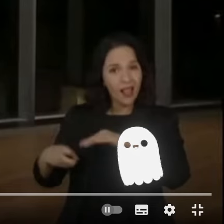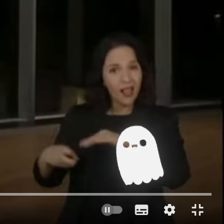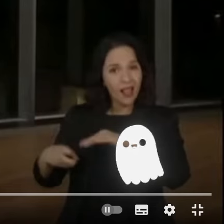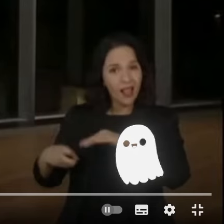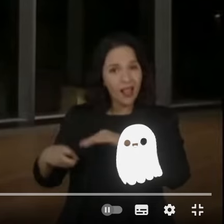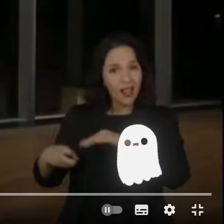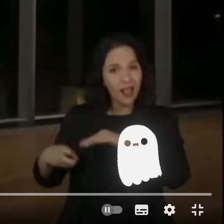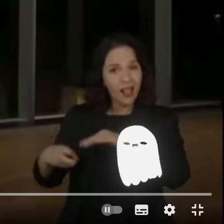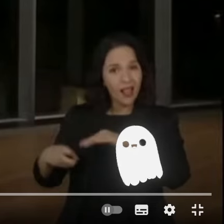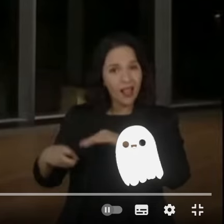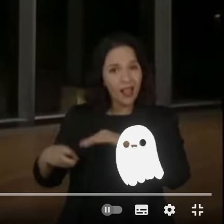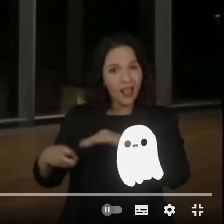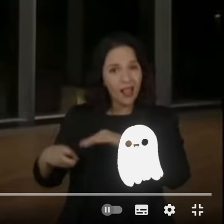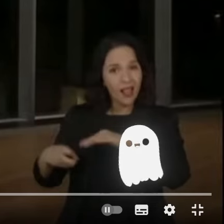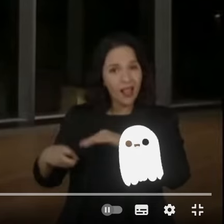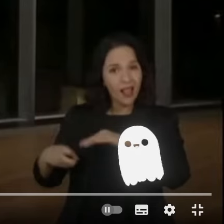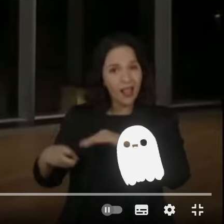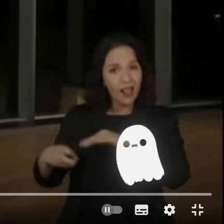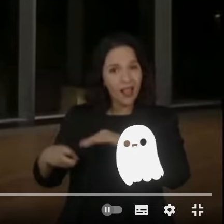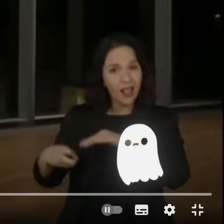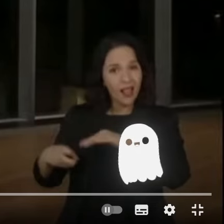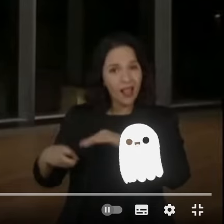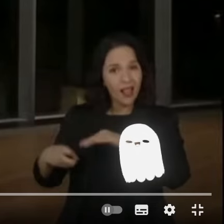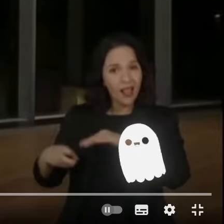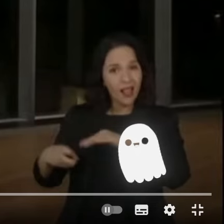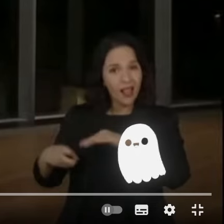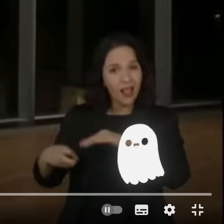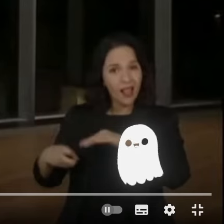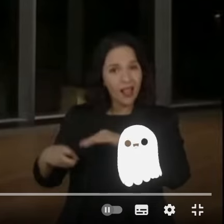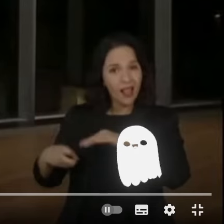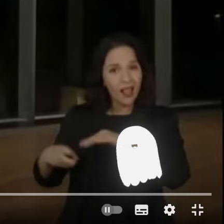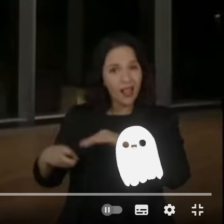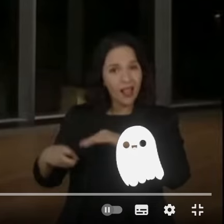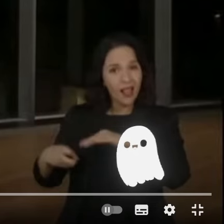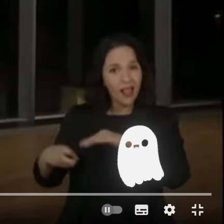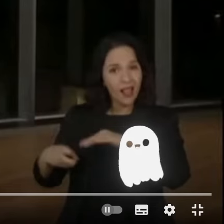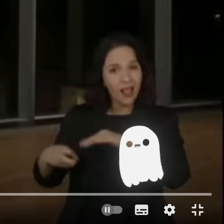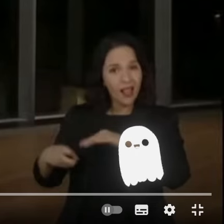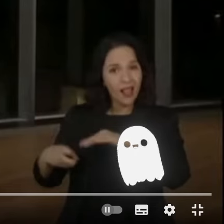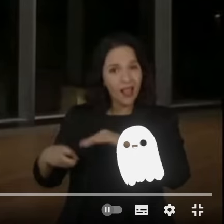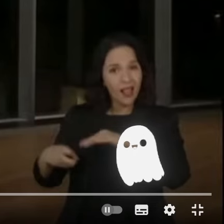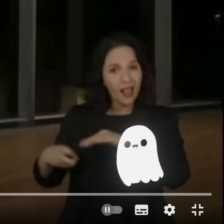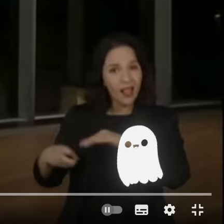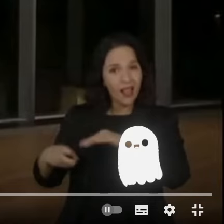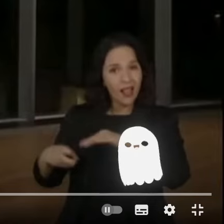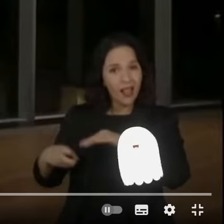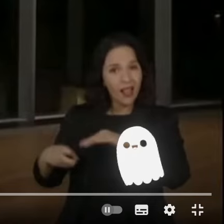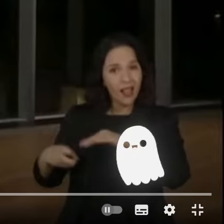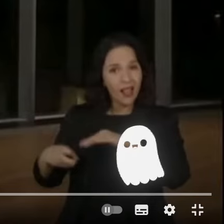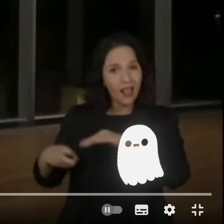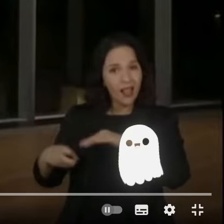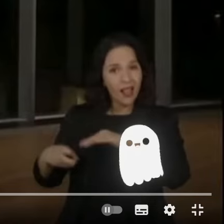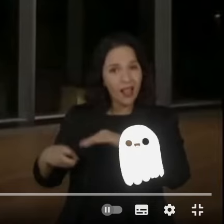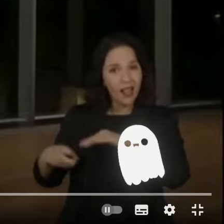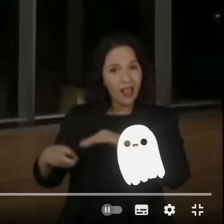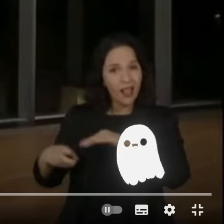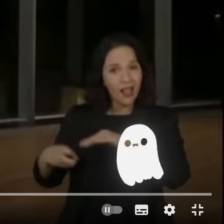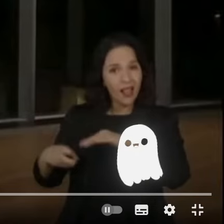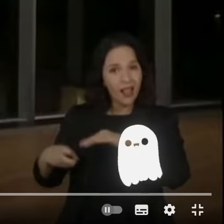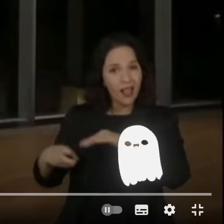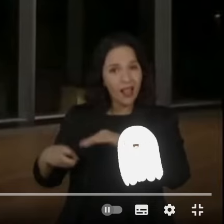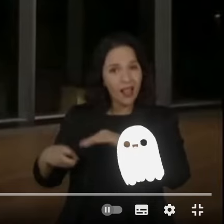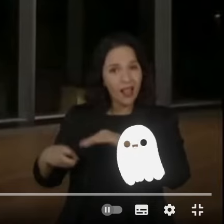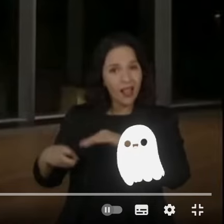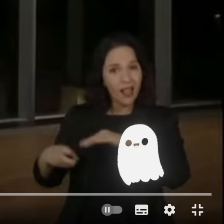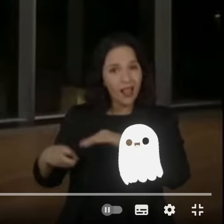coisa tu espera ali fora. Aí ele falou, tá... E aí, tipo assim, ele literalmente não entrou na casa, ele ficou ali embaixo me esperando. E